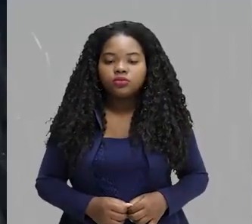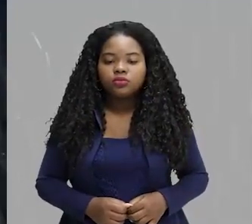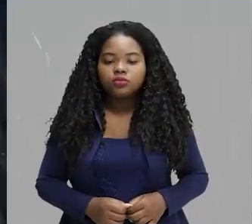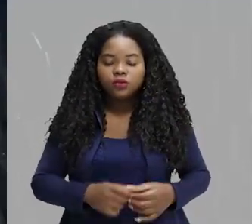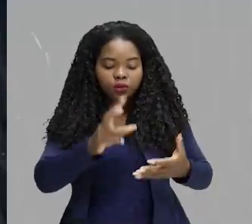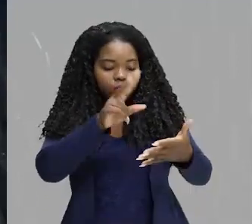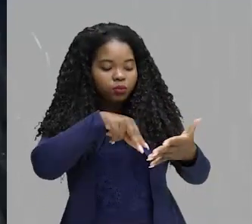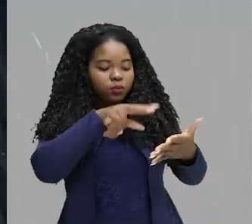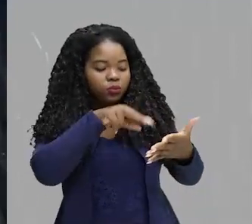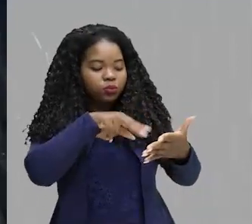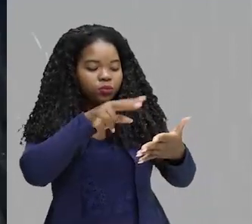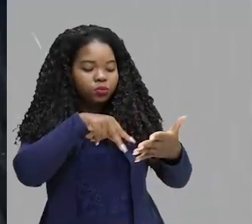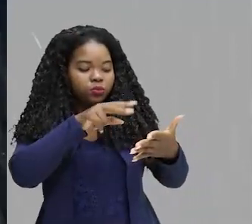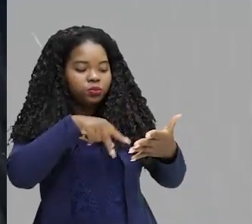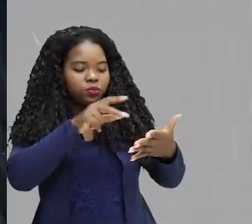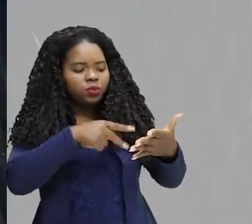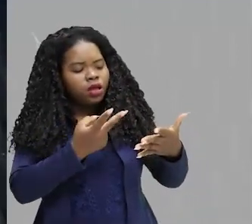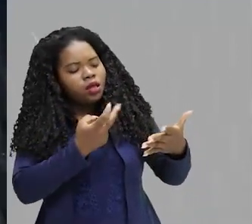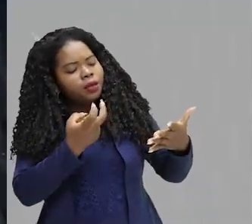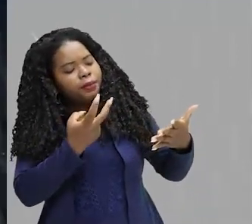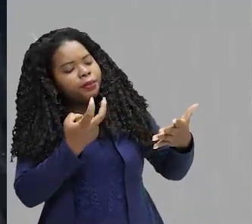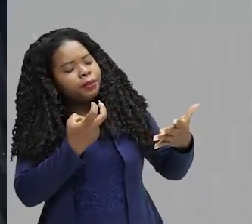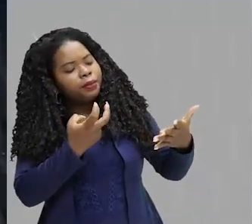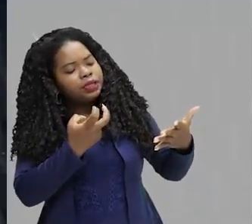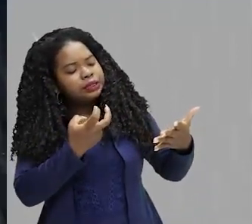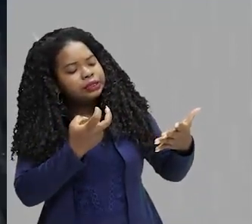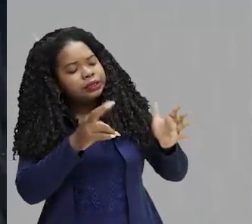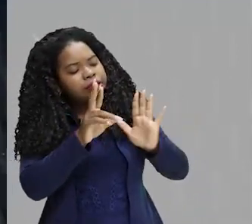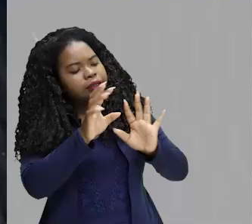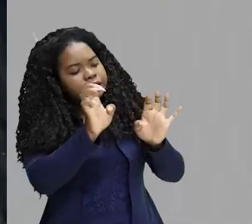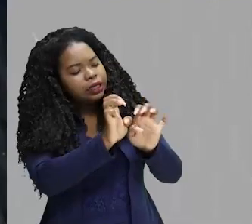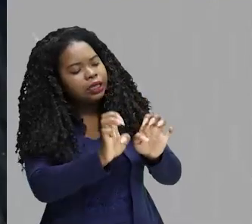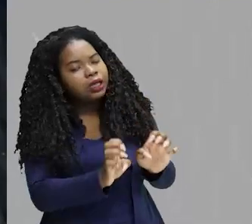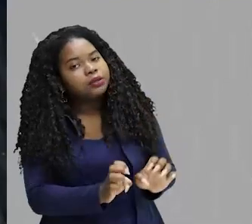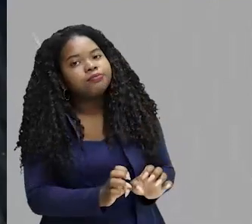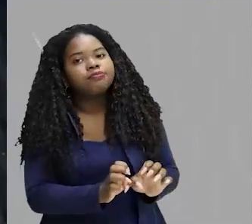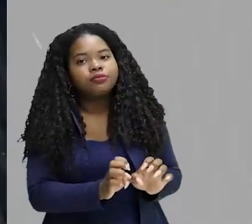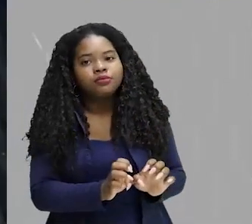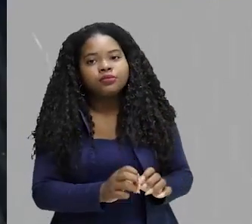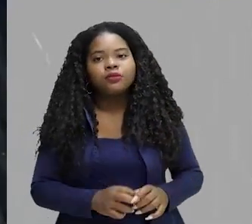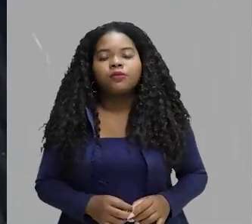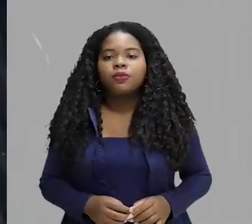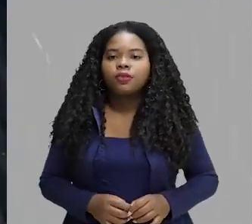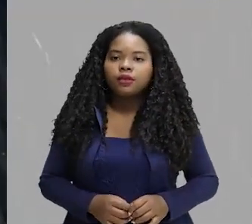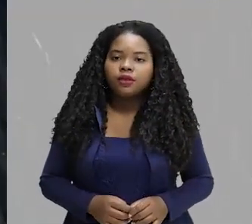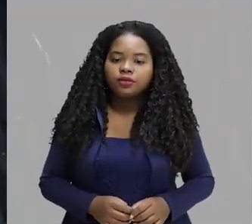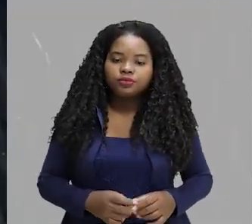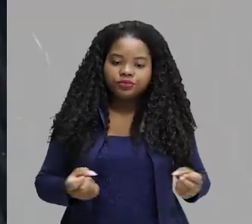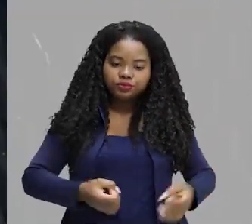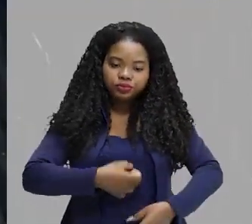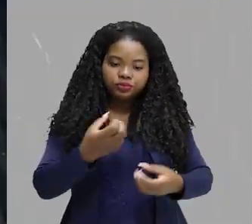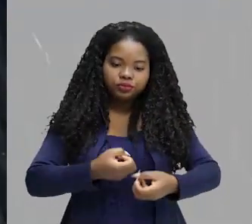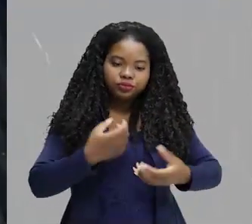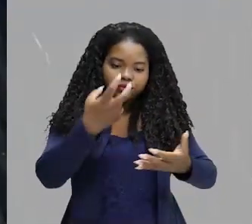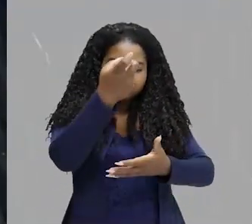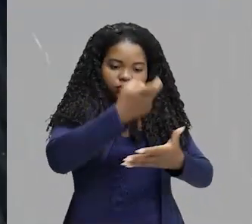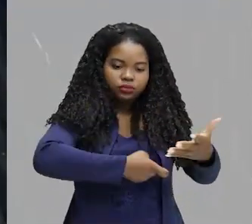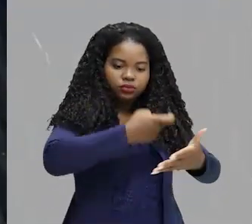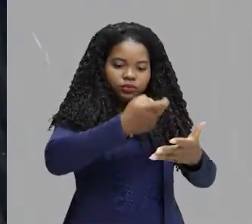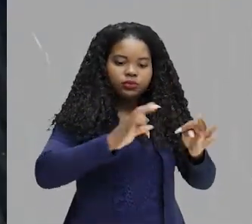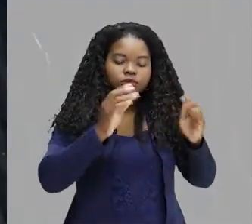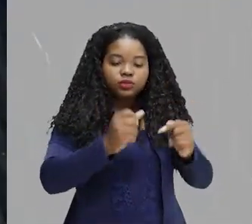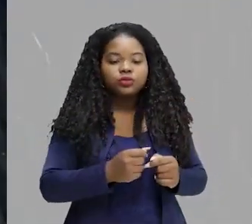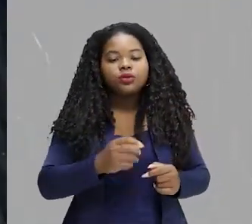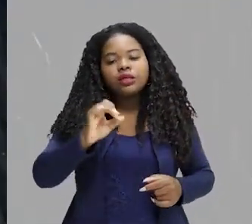faz a leitura, você percebe um padrão. Né, um padrão na batida. É como se você produzisse um texto em que todas as